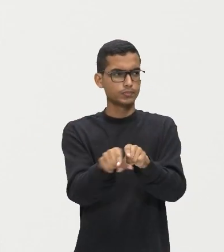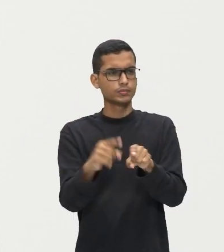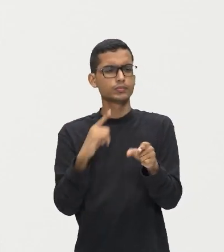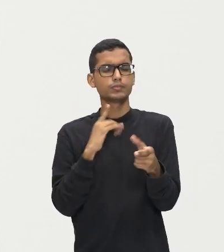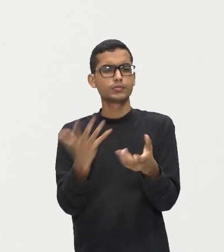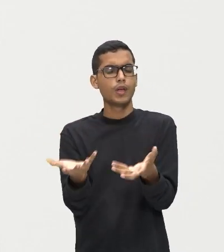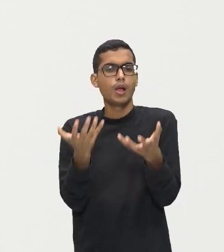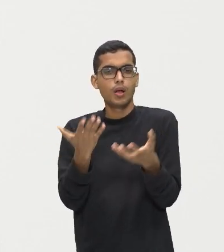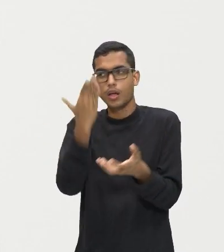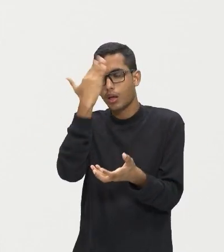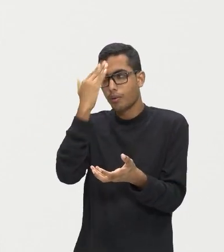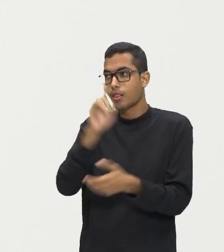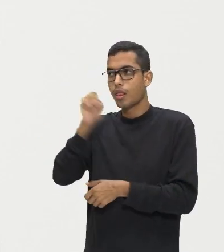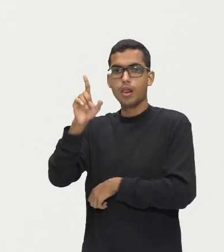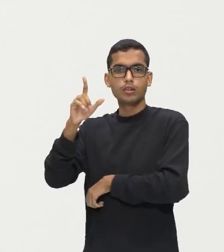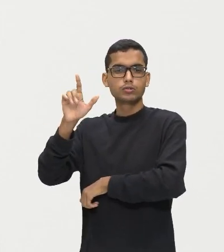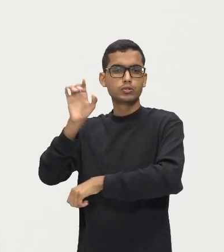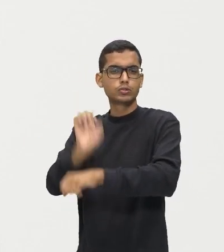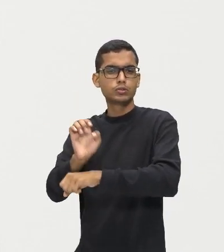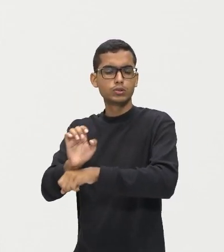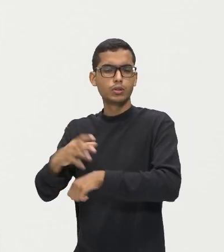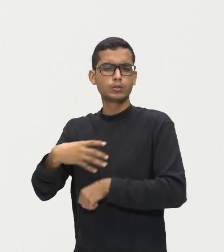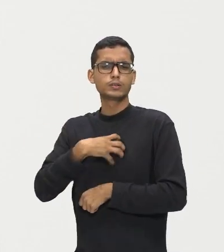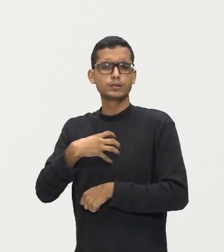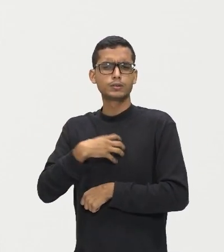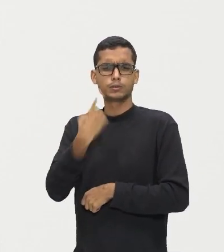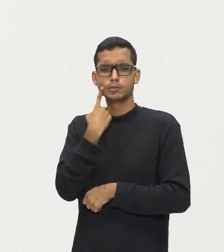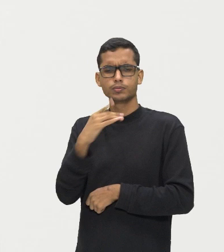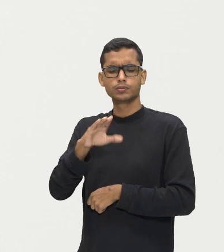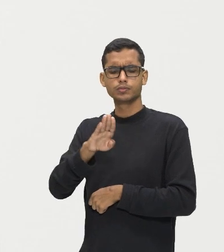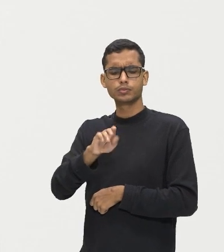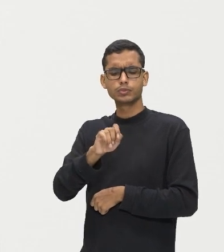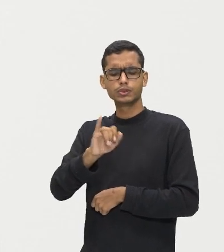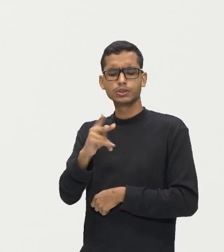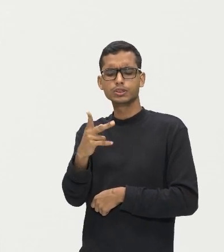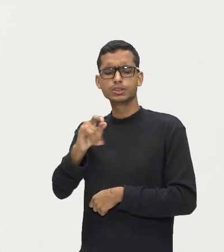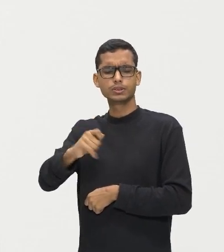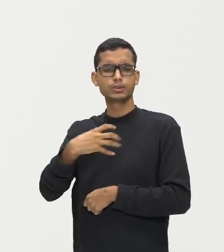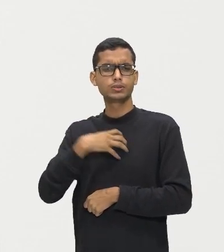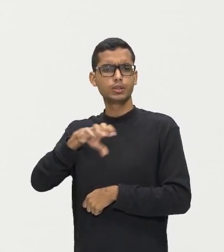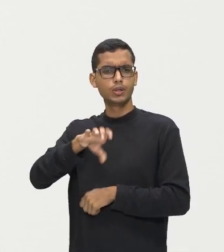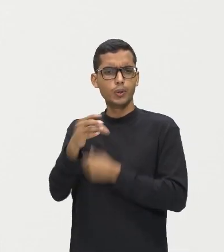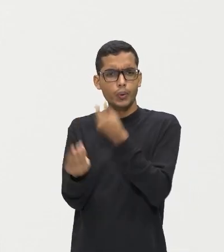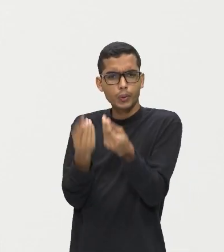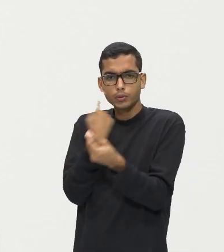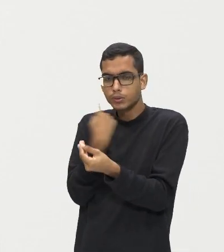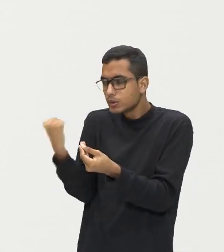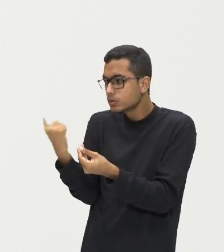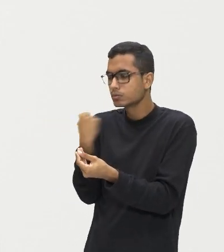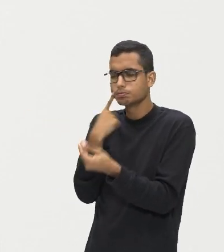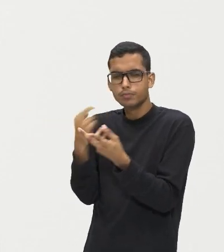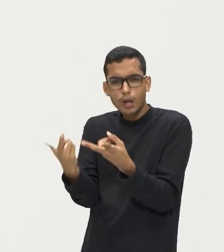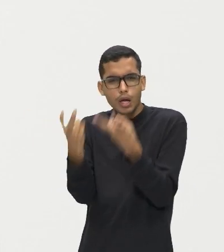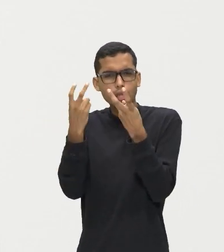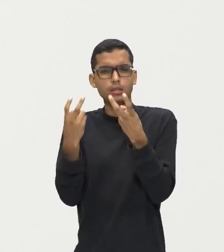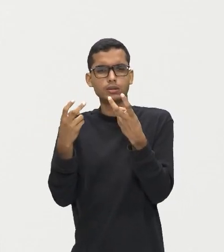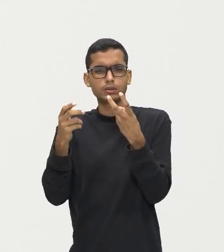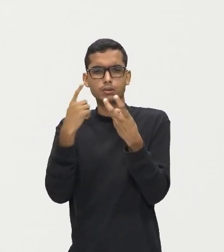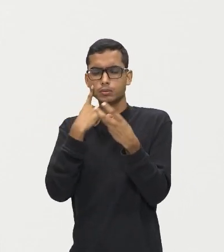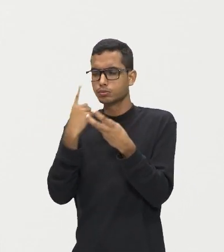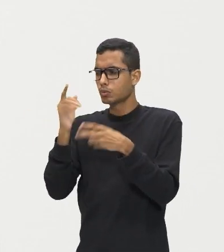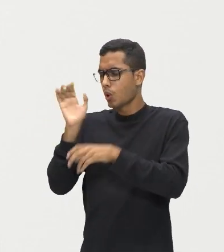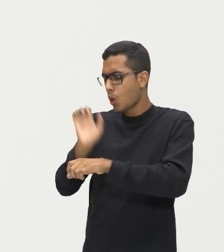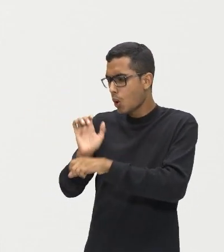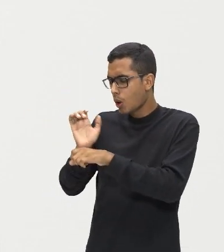então, lá na Bahia. Quantas regiões hidrográficas eu tenho na Bahia? Vou lá, identifico aonde está esse